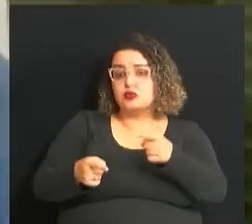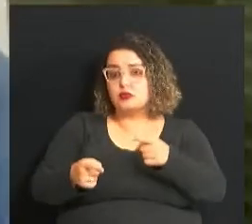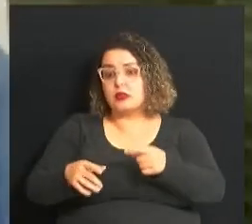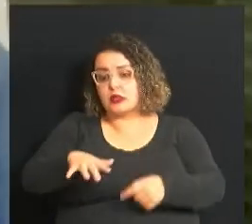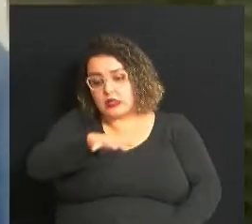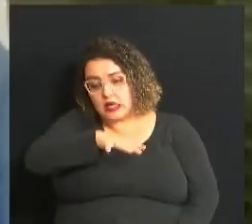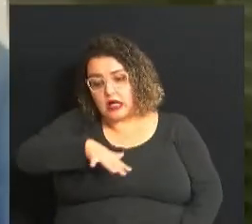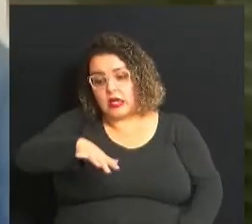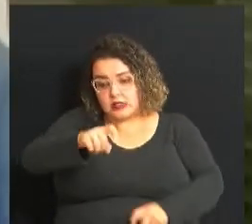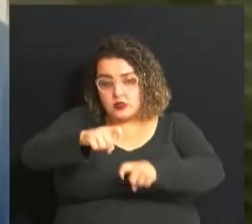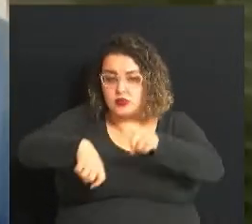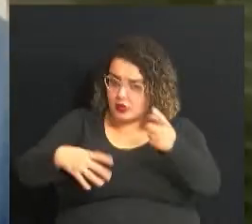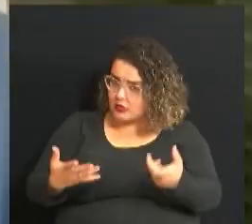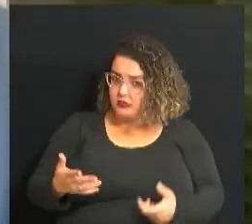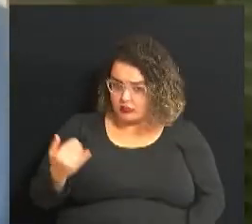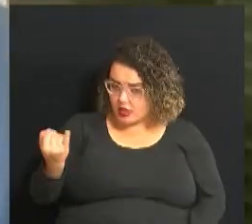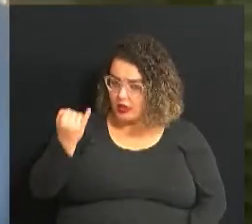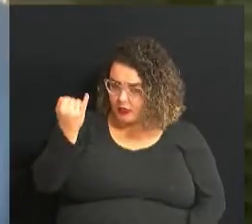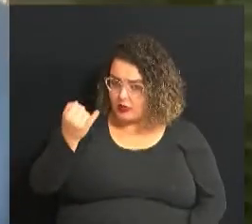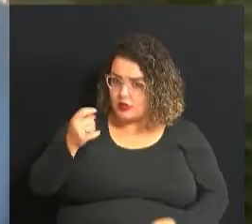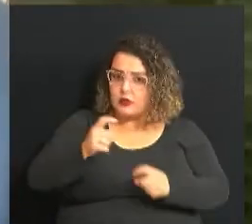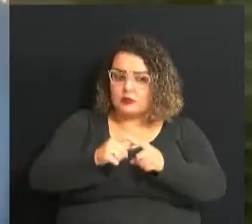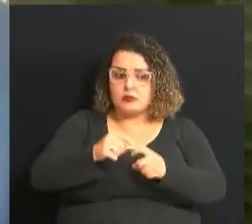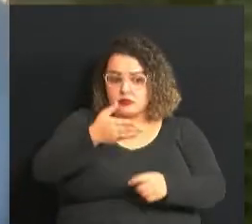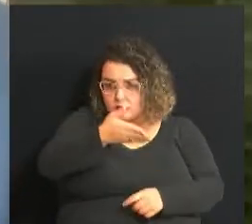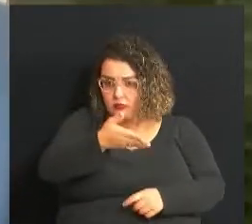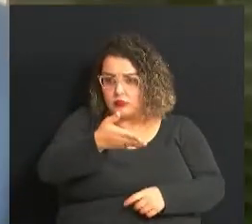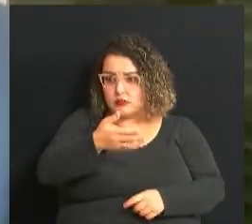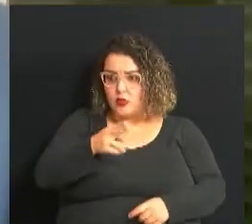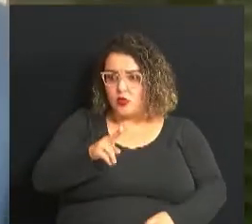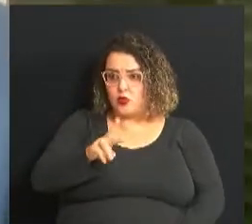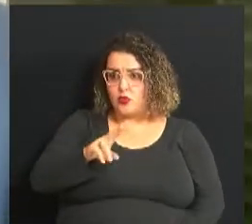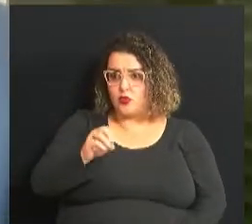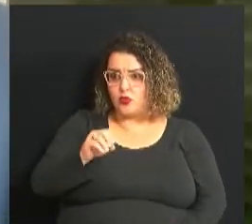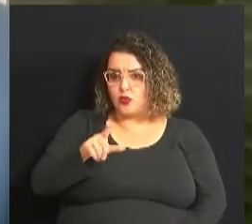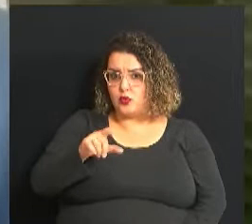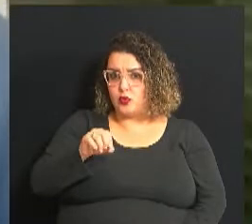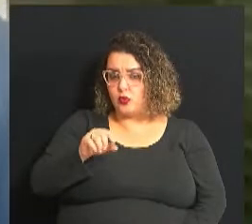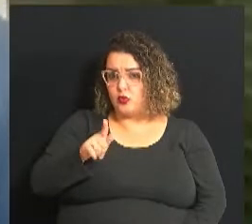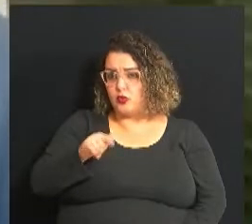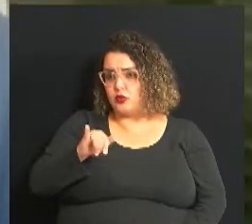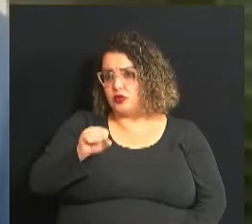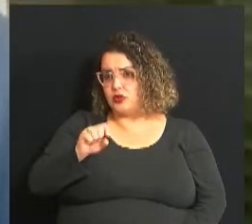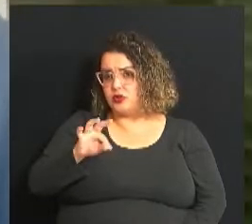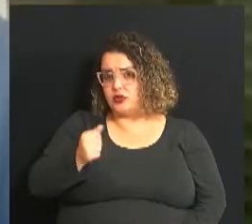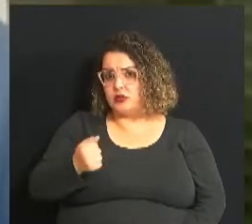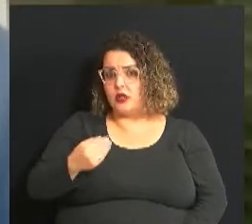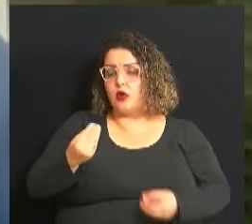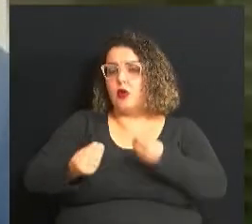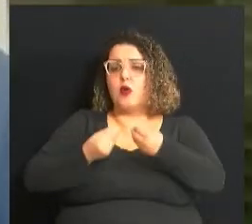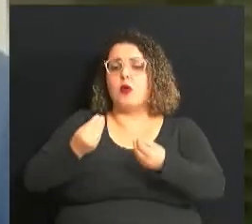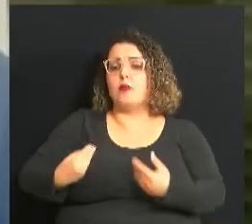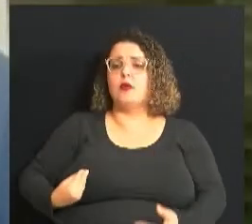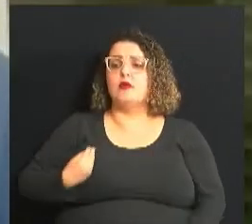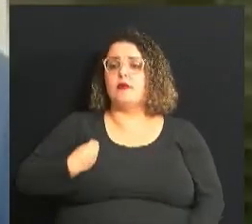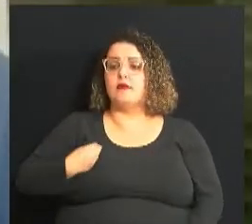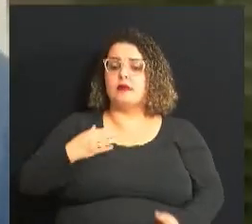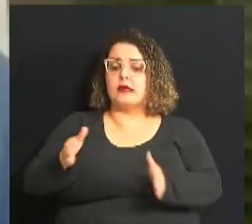ao urologista, mesmo para perguntar se o que como ele está vivendo